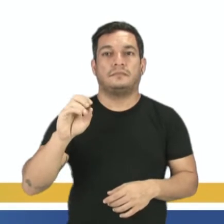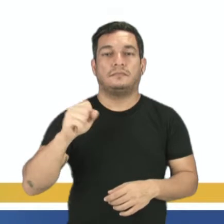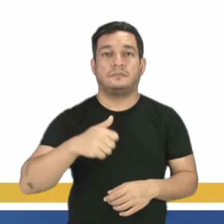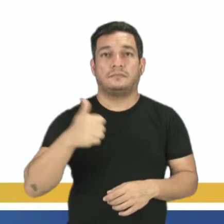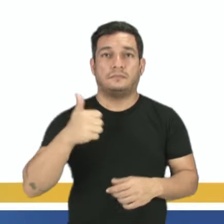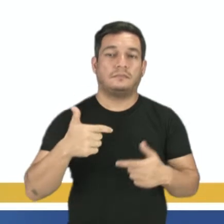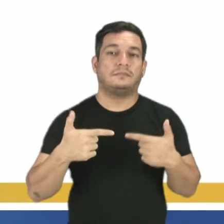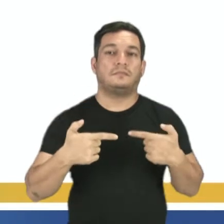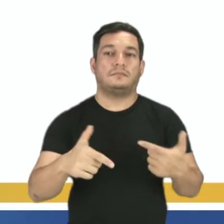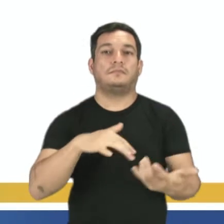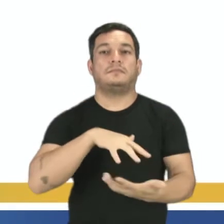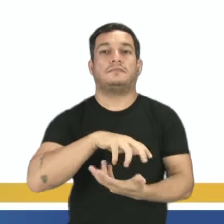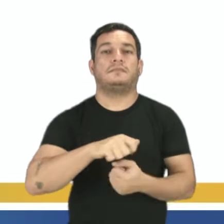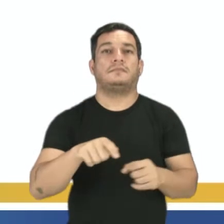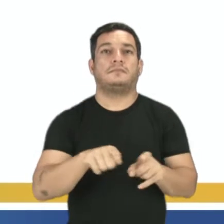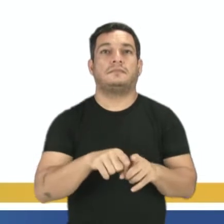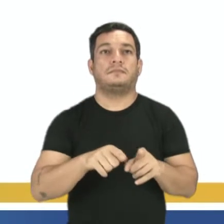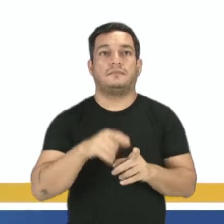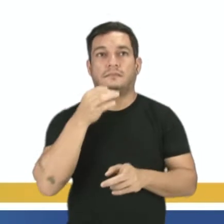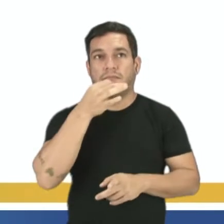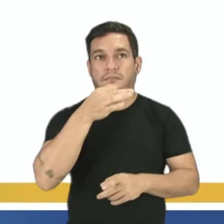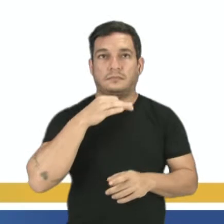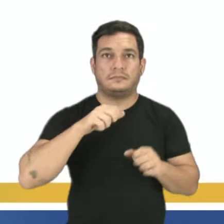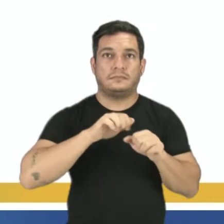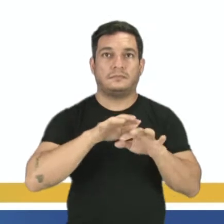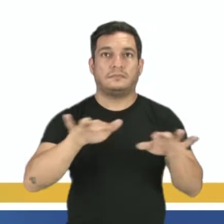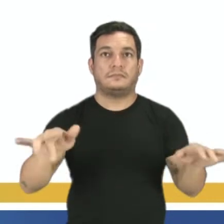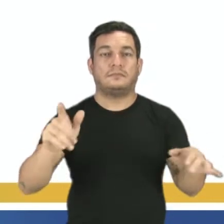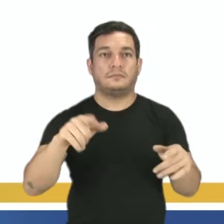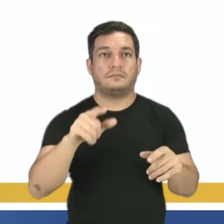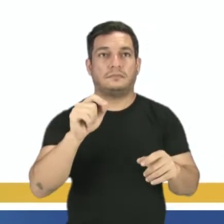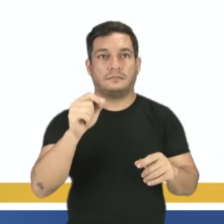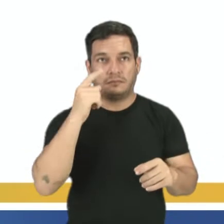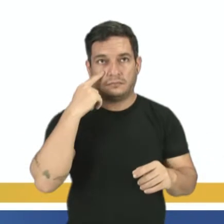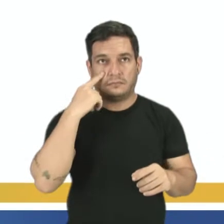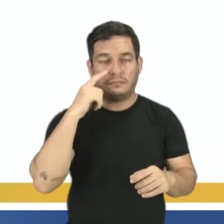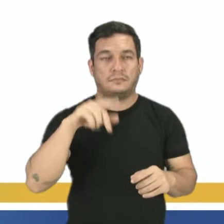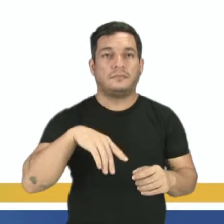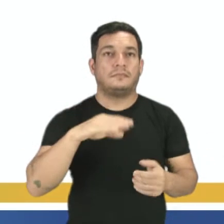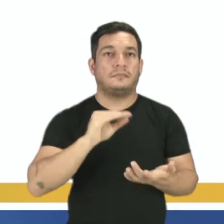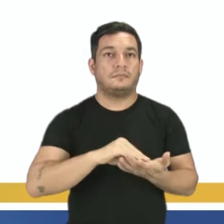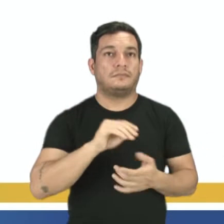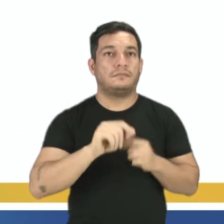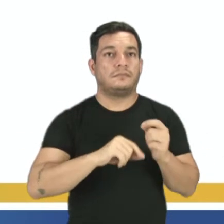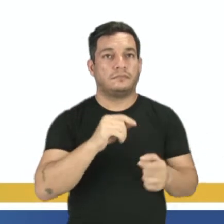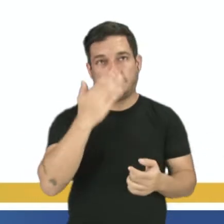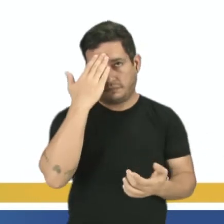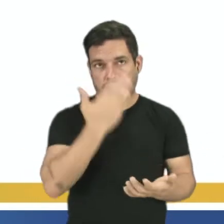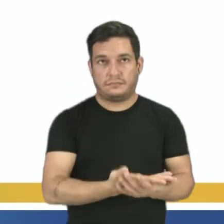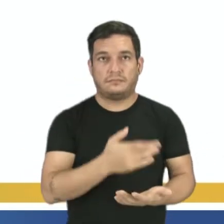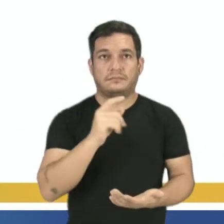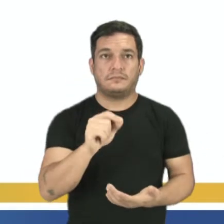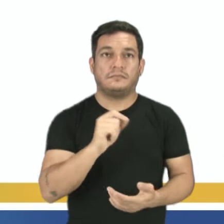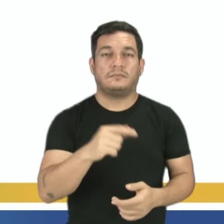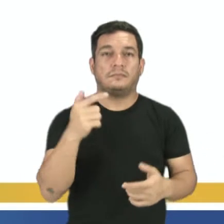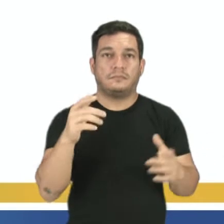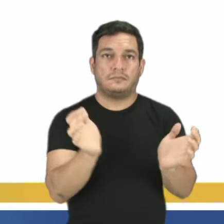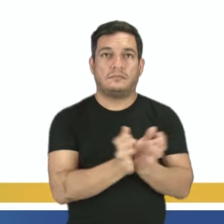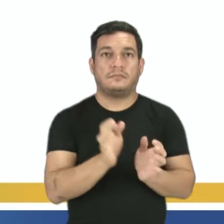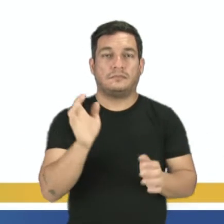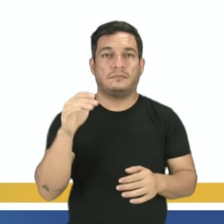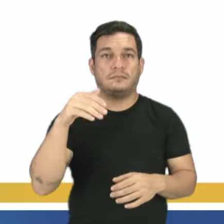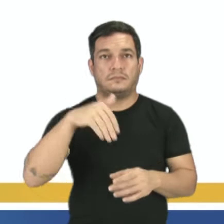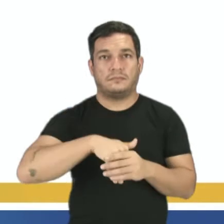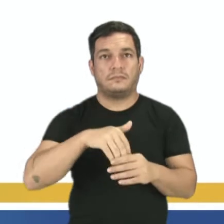partir da Primeira Guerra Mundial, as democracias liberais entraram em descrédito, os partidos políticos, as eleições,